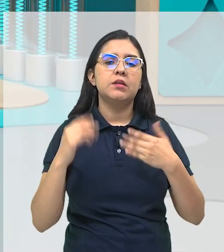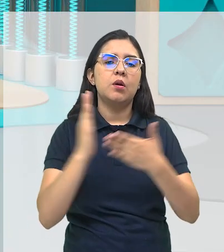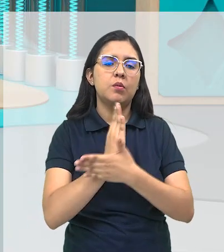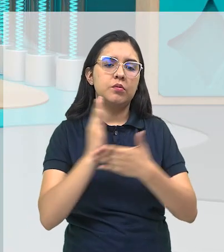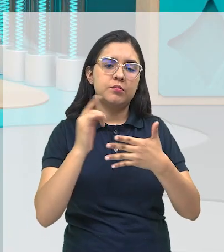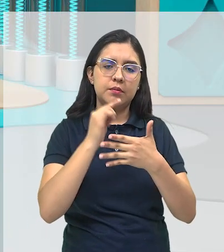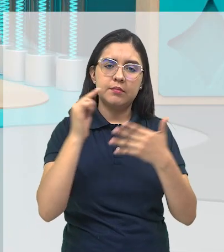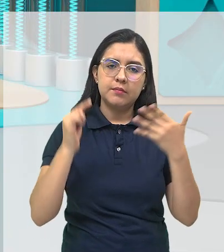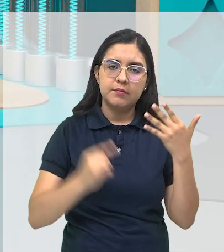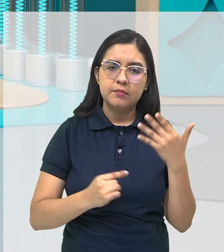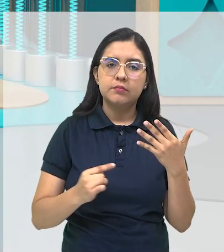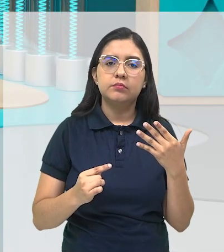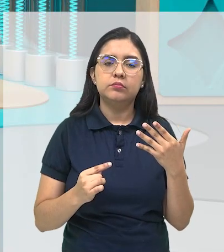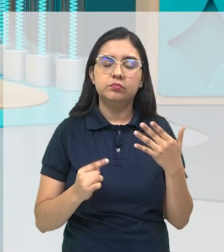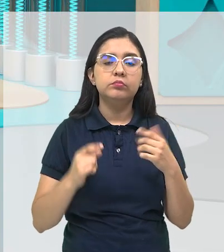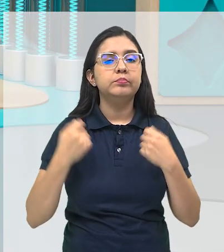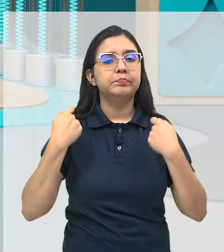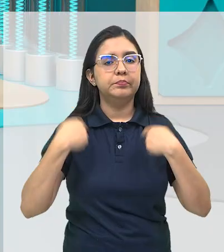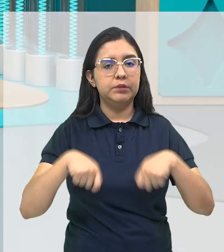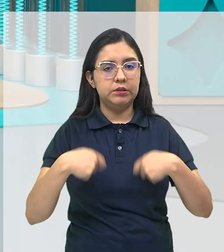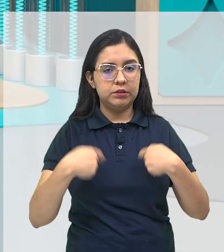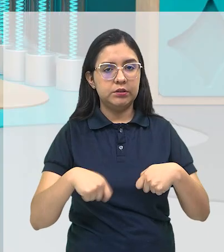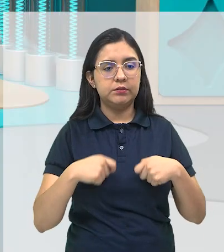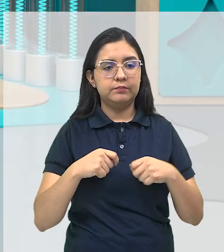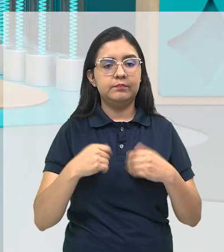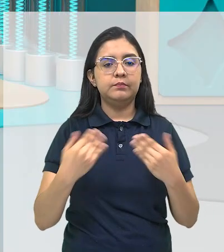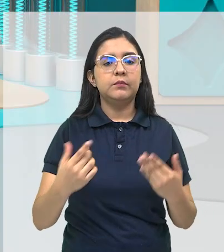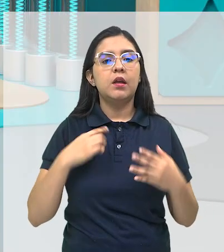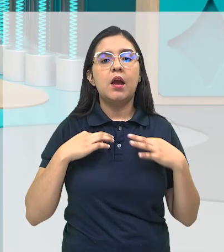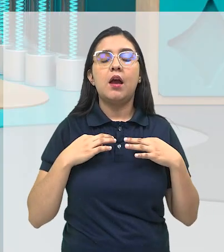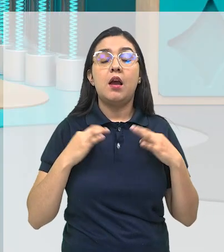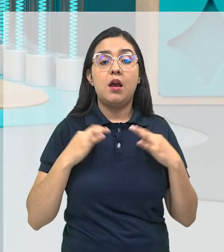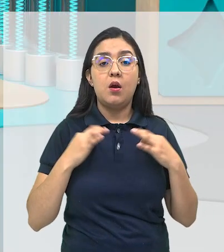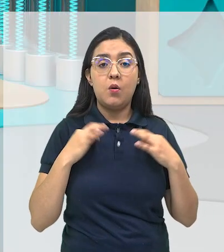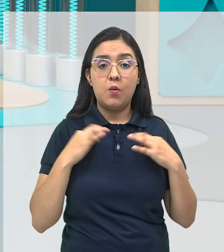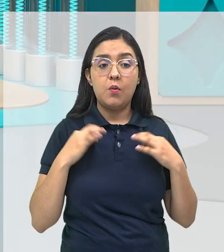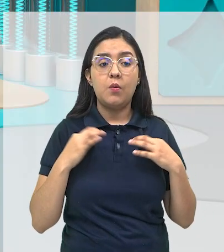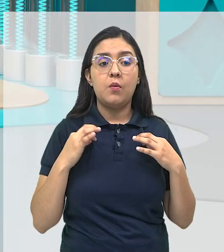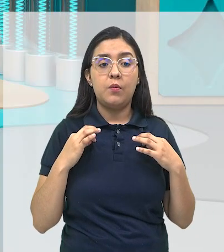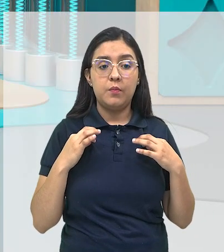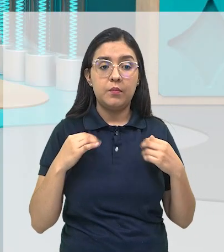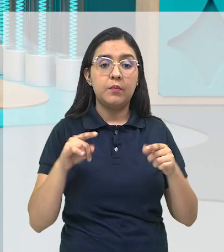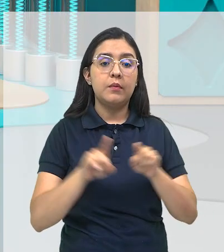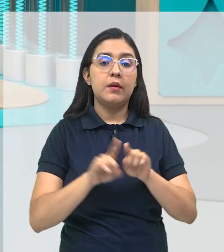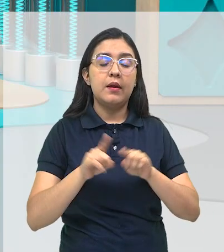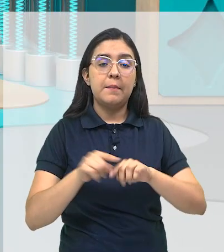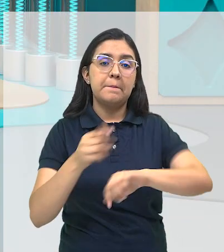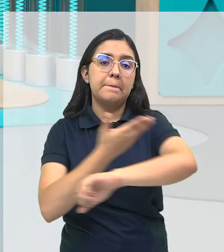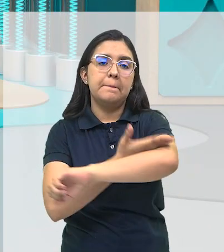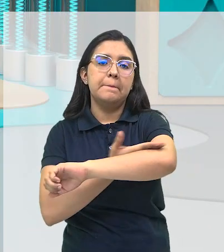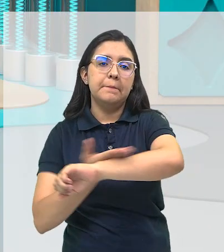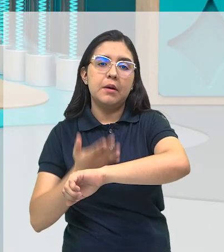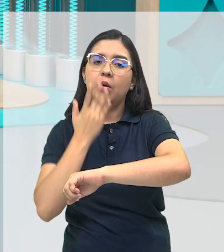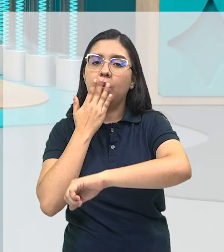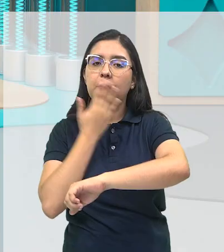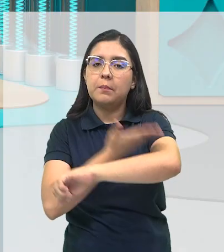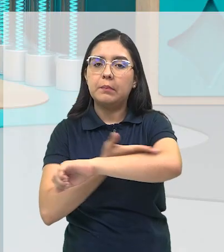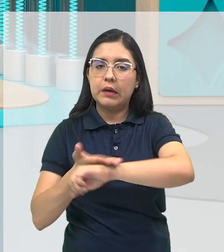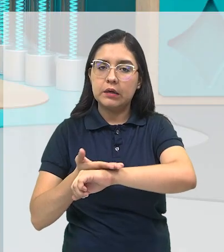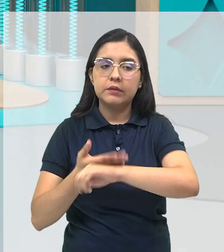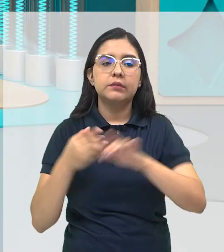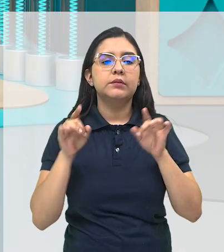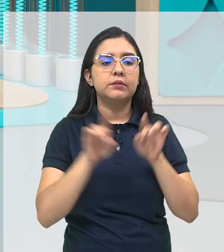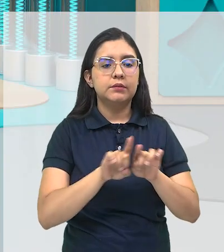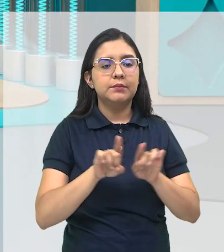alguns equipamentos, né? Alguns equipamentos são necessários. E aí o vestuário do esgrimista, ele geralmente é branco, tá bom? E além disso,